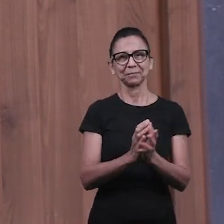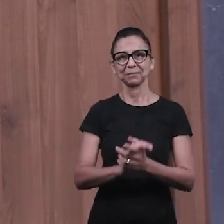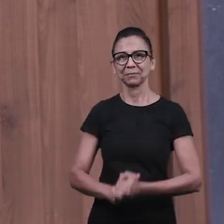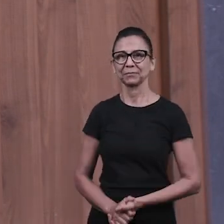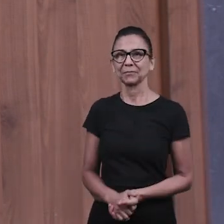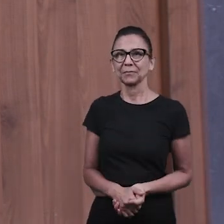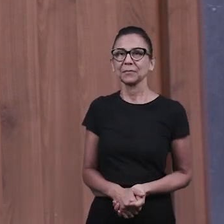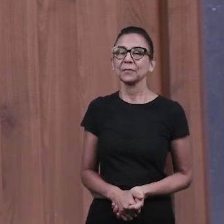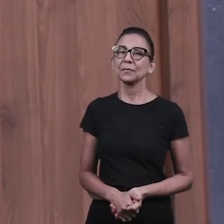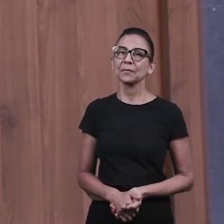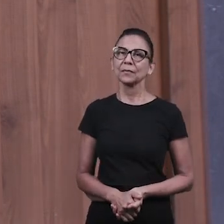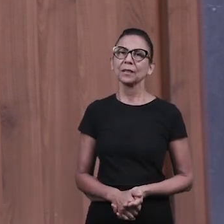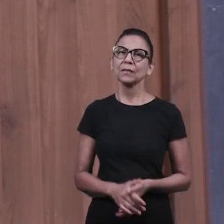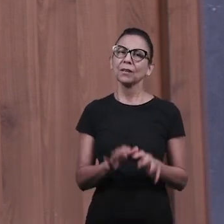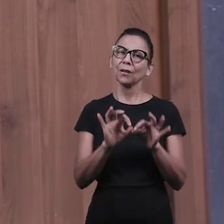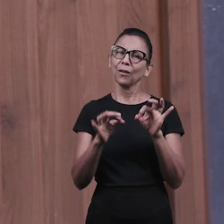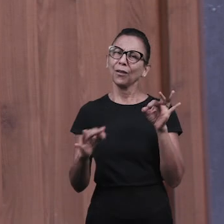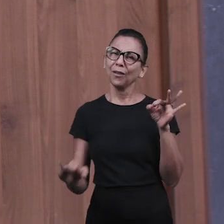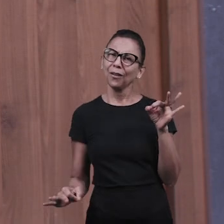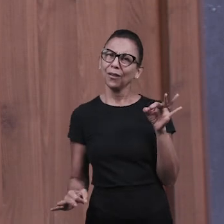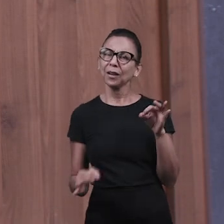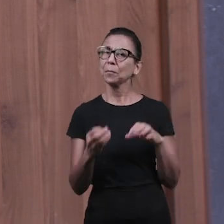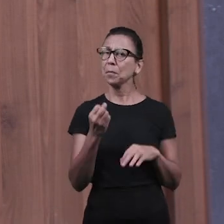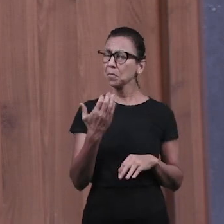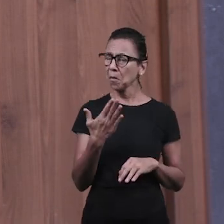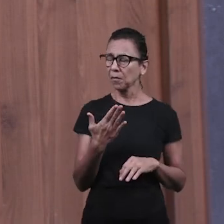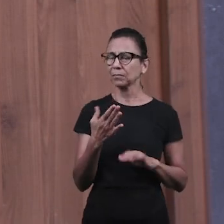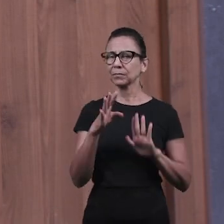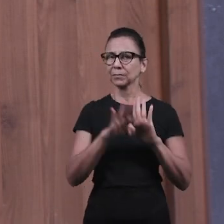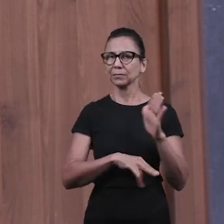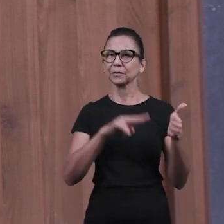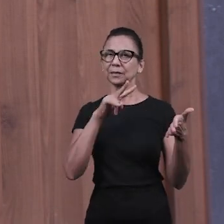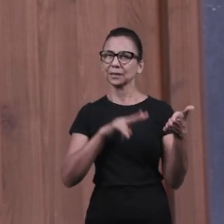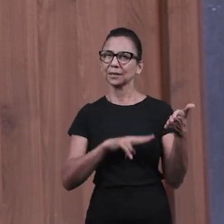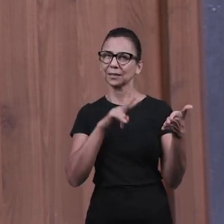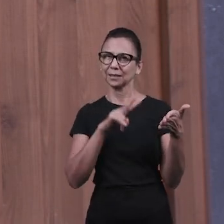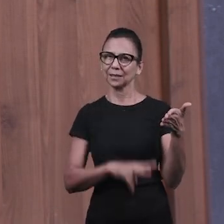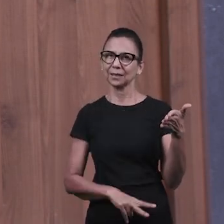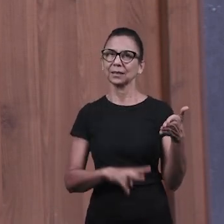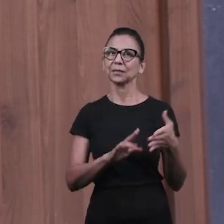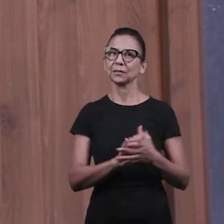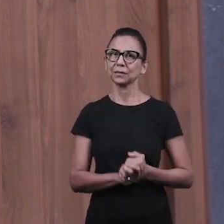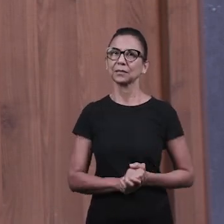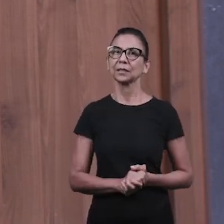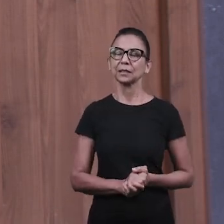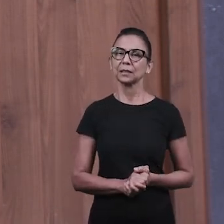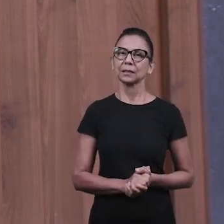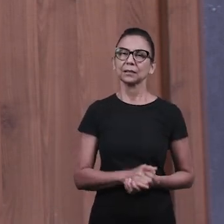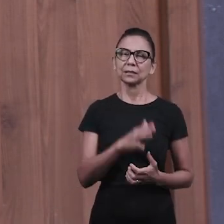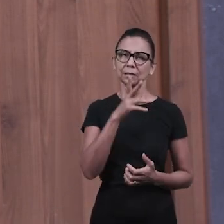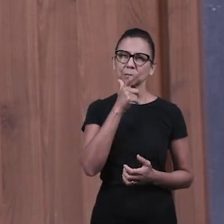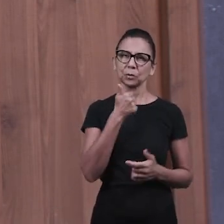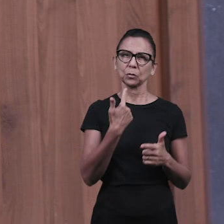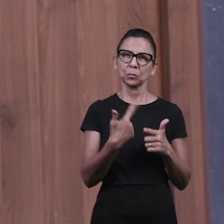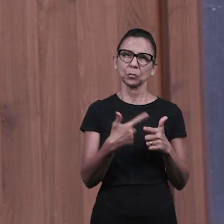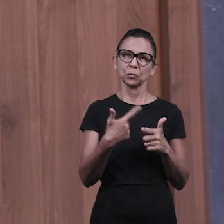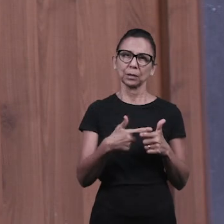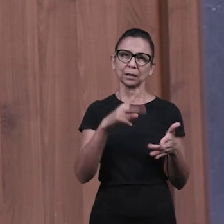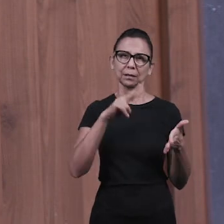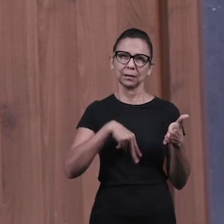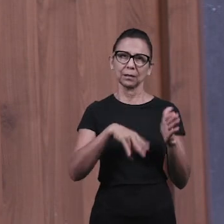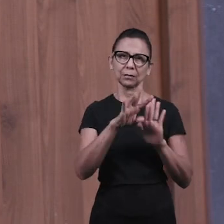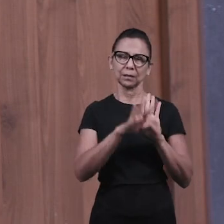completa, embora um pouquinho longa, mas foi bom porque você leu os textos da palavra do Senhor e na leitura dos textos tomou um pouco mais de